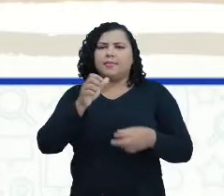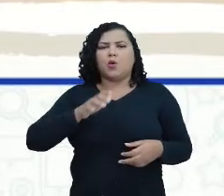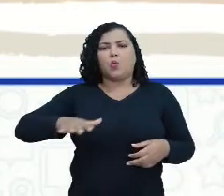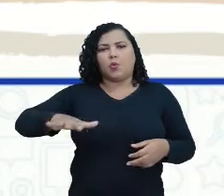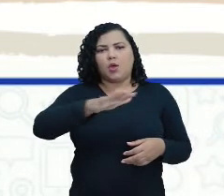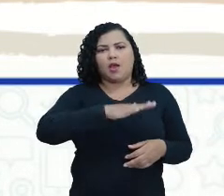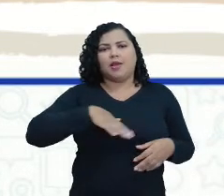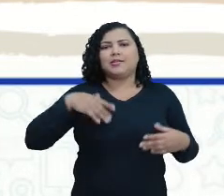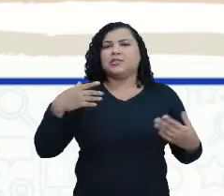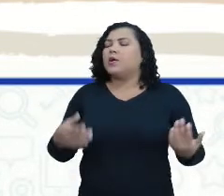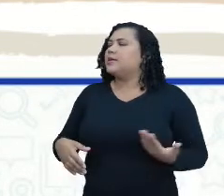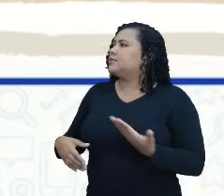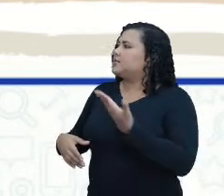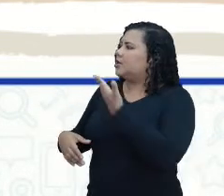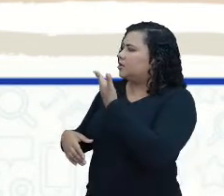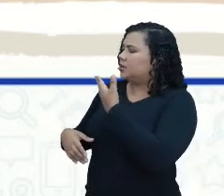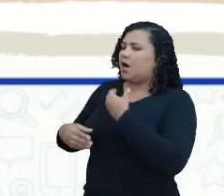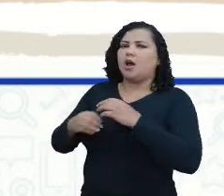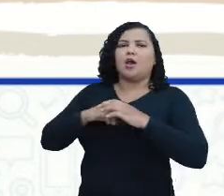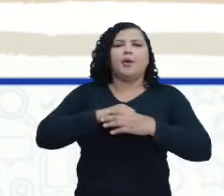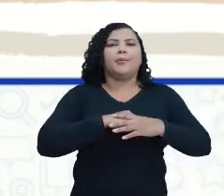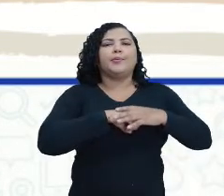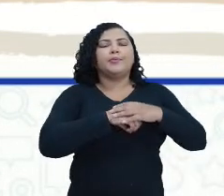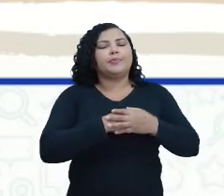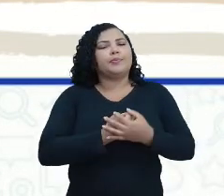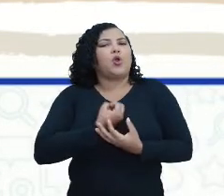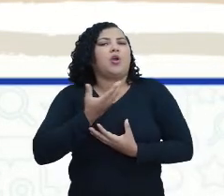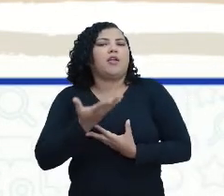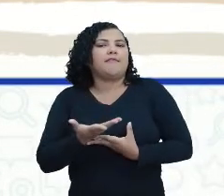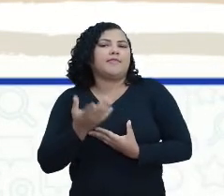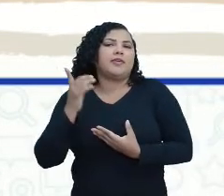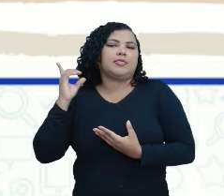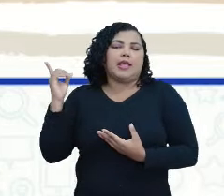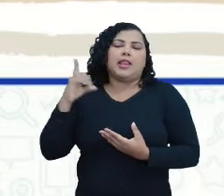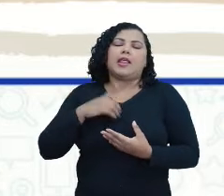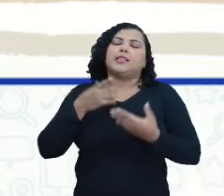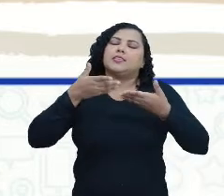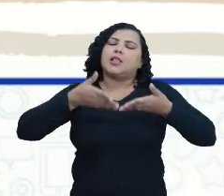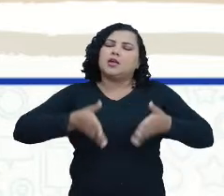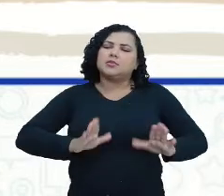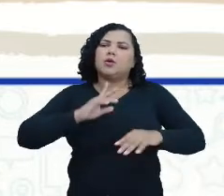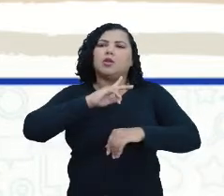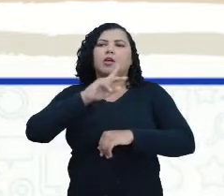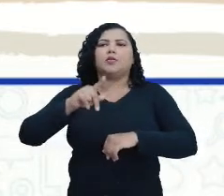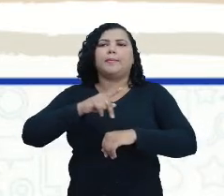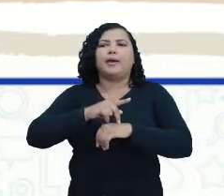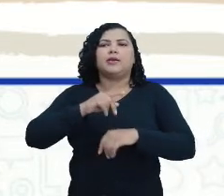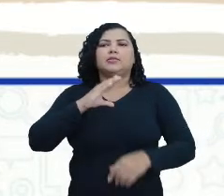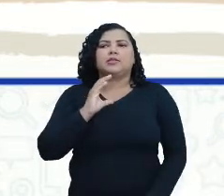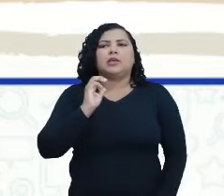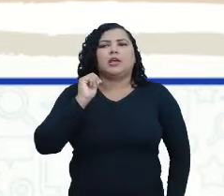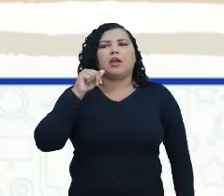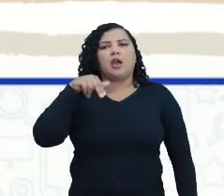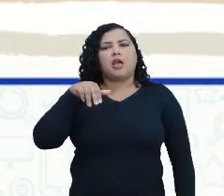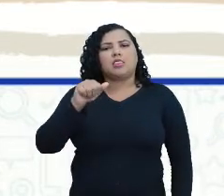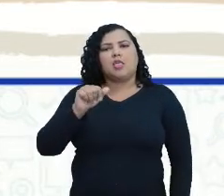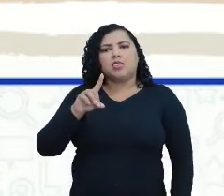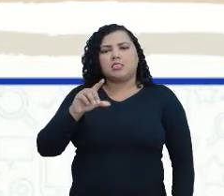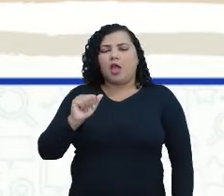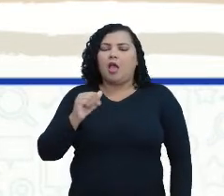para que vocês conheçam mais, né? Ele é canadense, como eu já disse, ele foi um compositor, escritor, ele